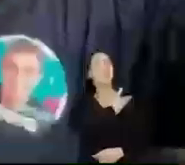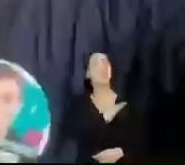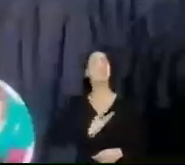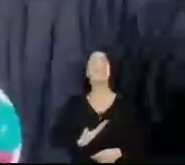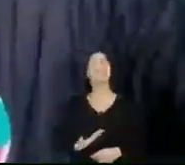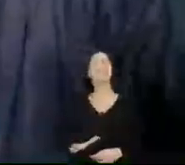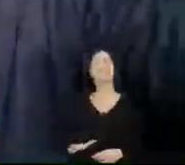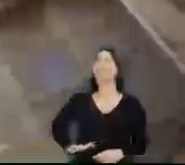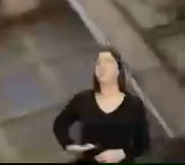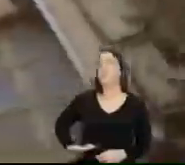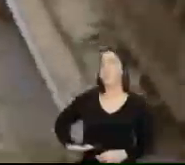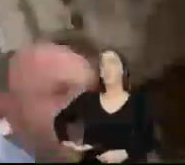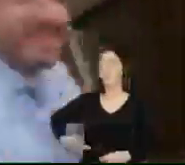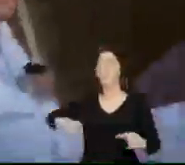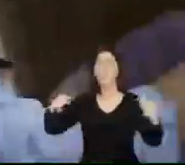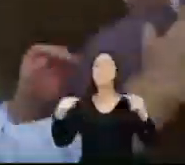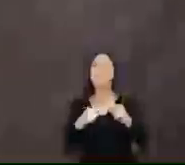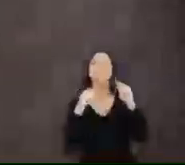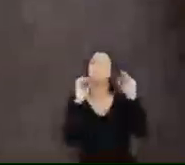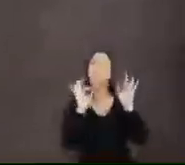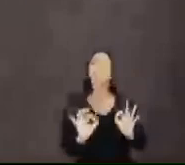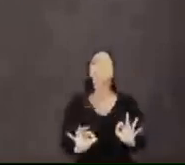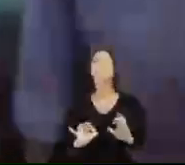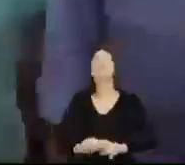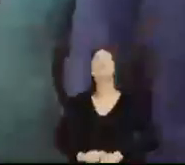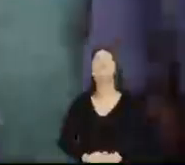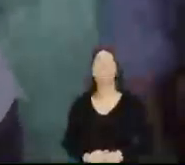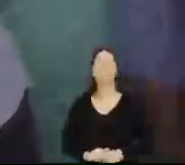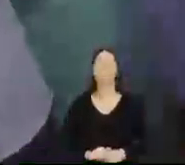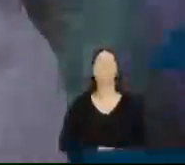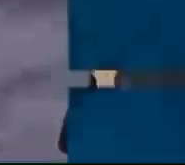Rodrigo 45! Mas Rodrigo Uri é meu